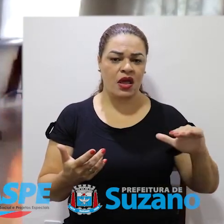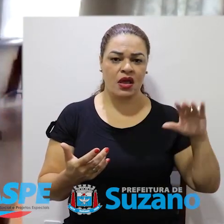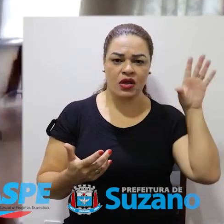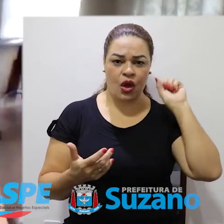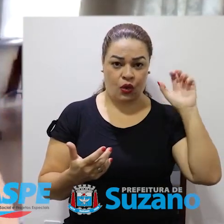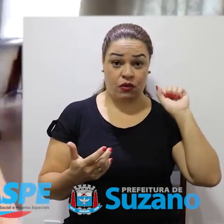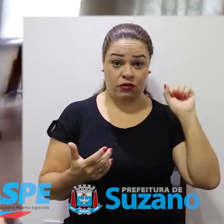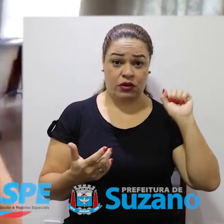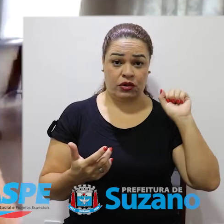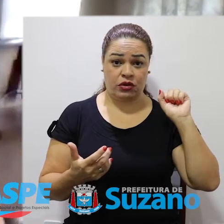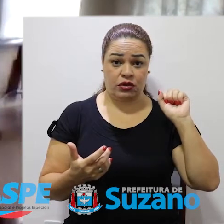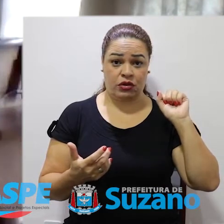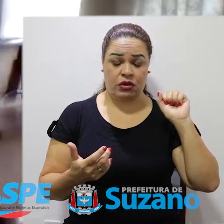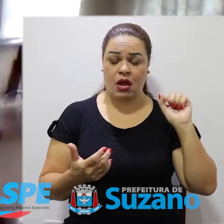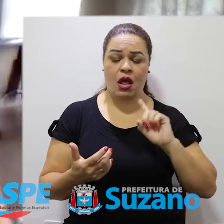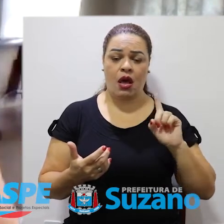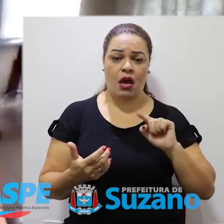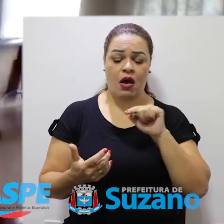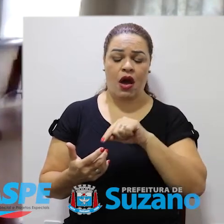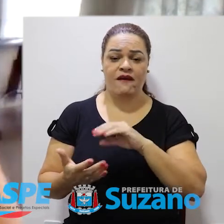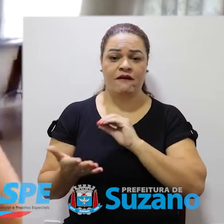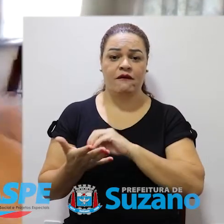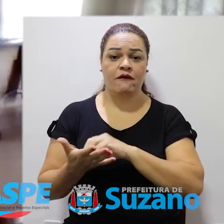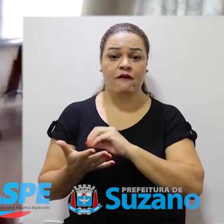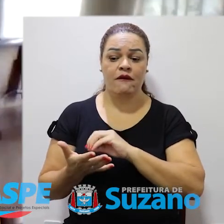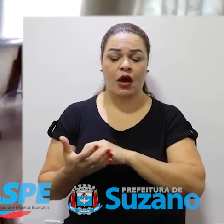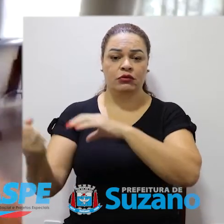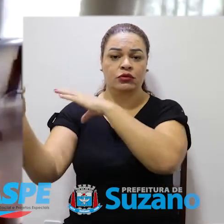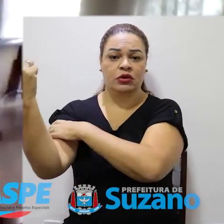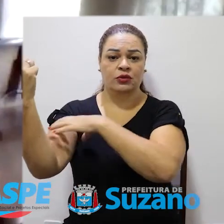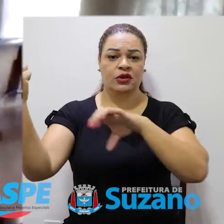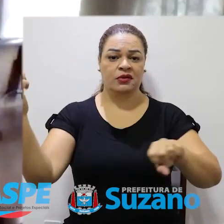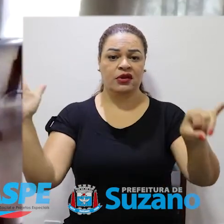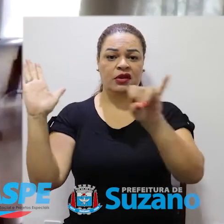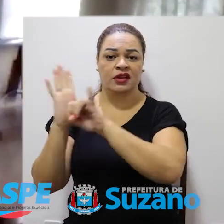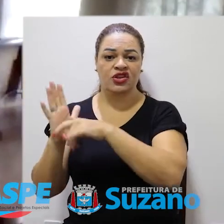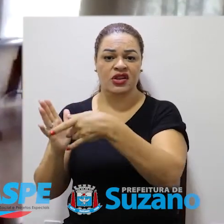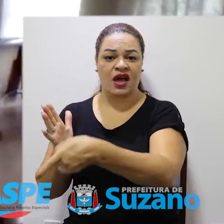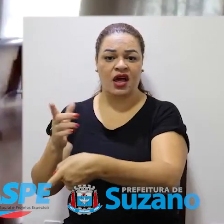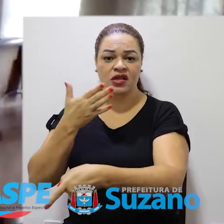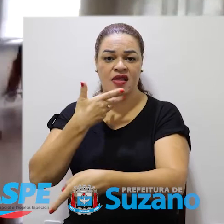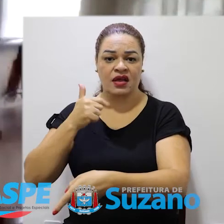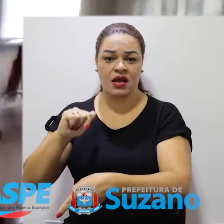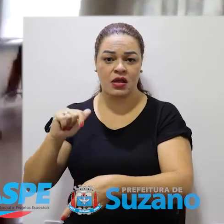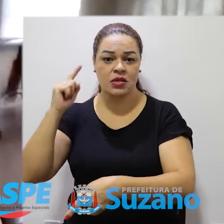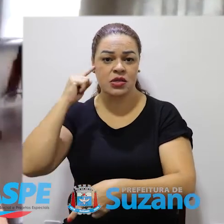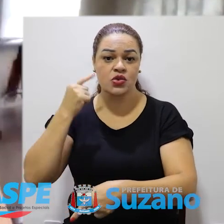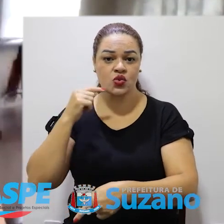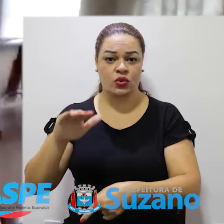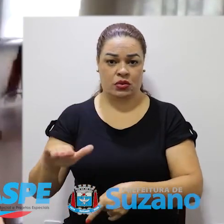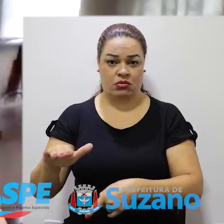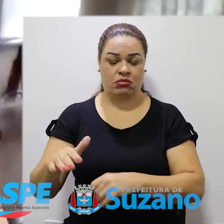e talvez por isso que falte esse empoderamento dessas crianças desde sempre.